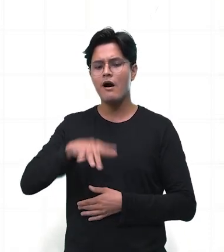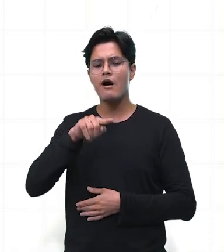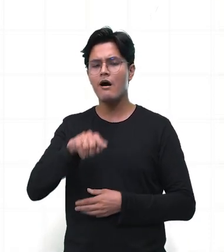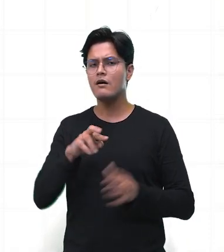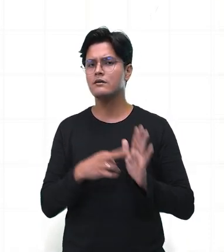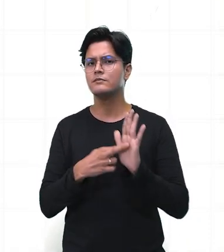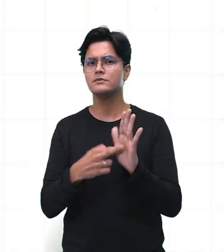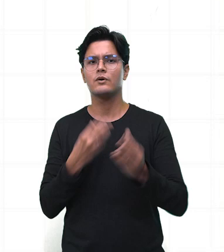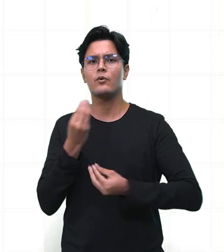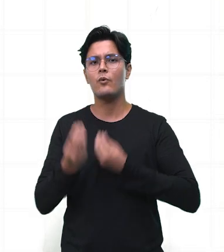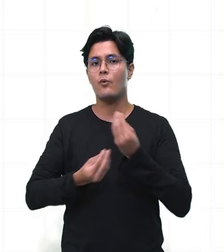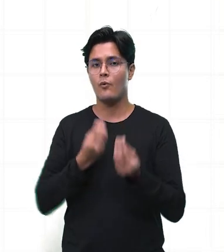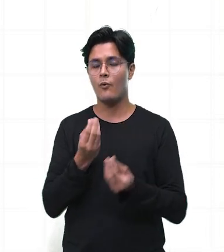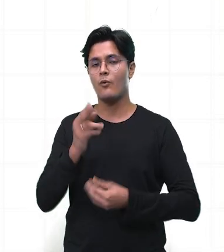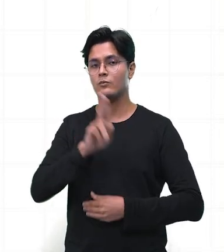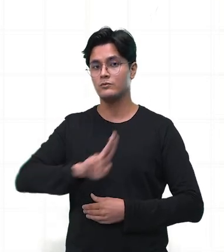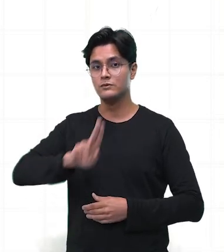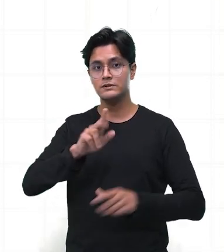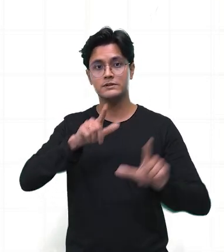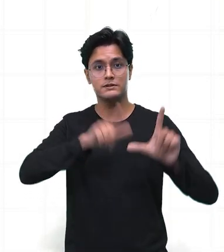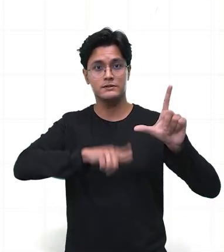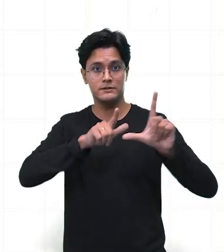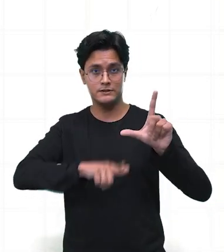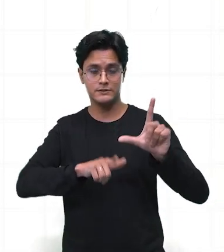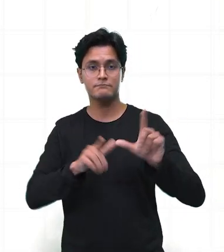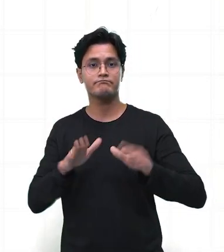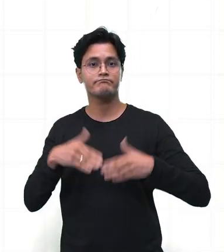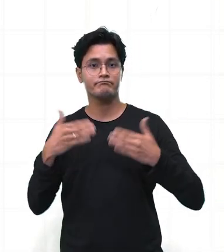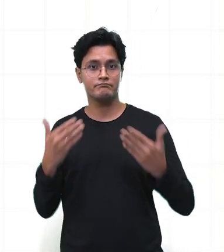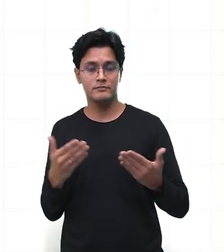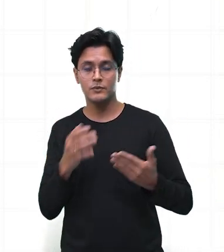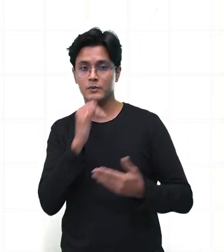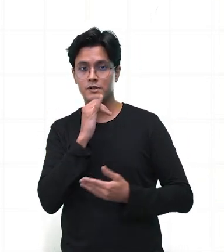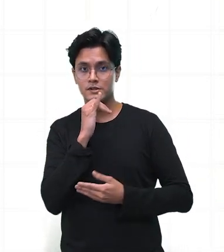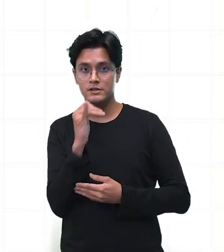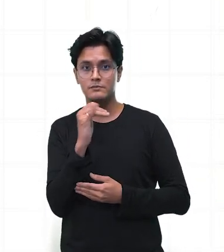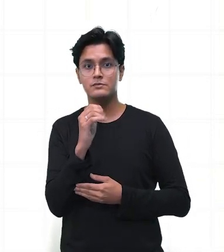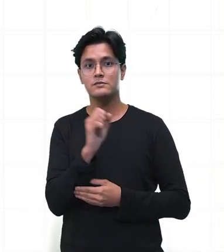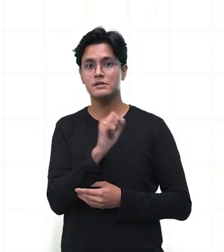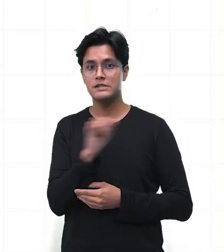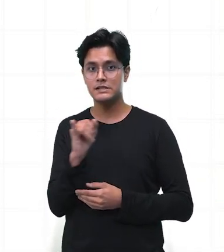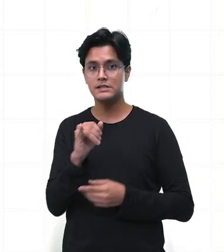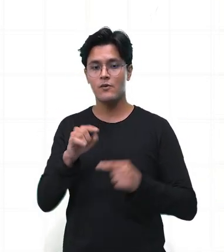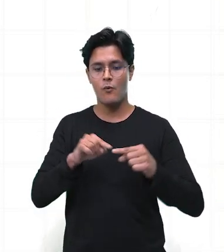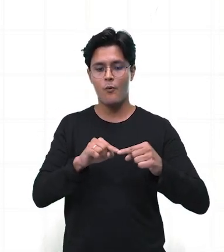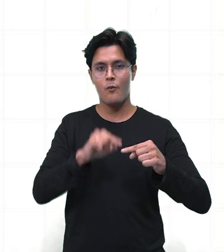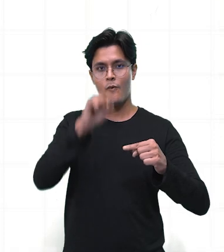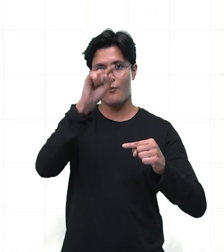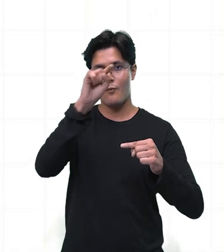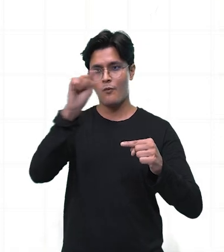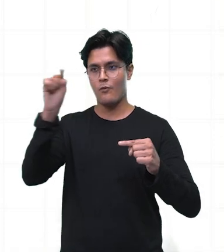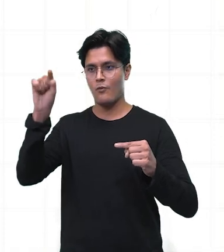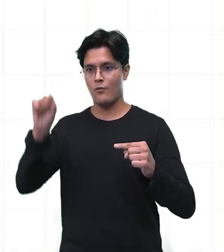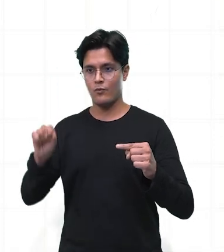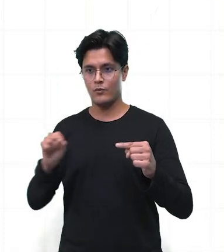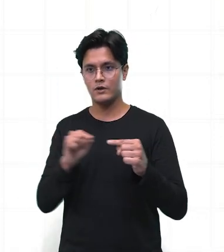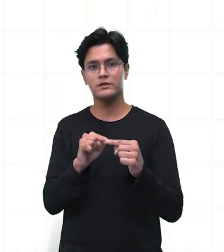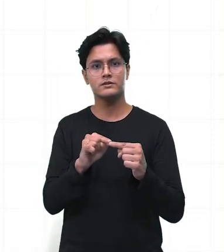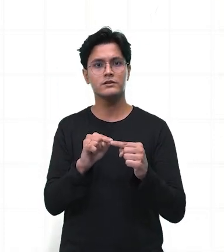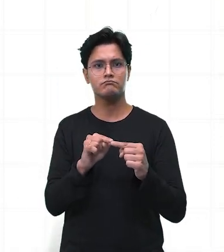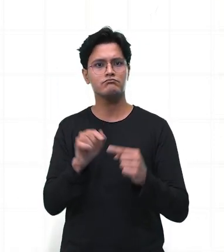utilizando as letras? Bom, no caso de um quadrado, a área é igual a